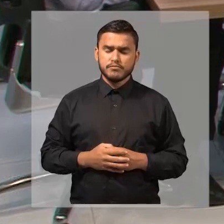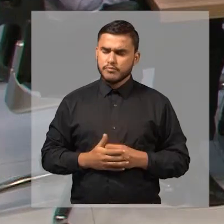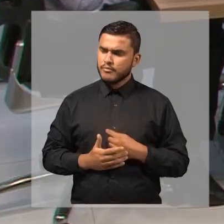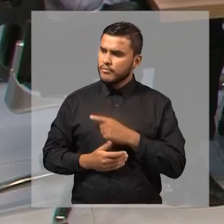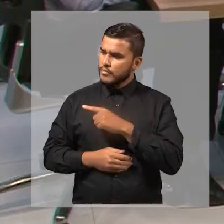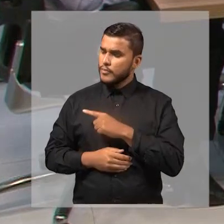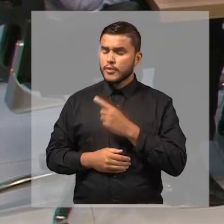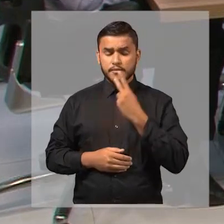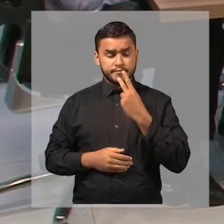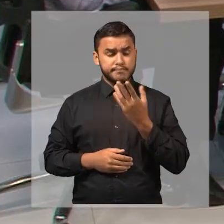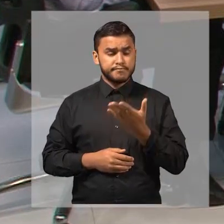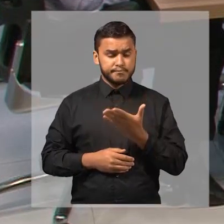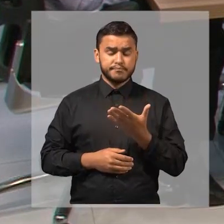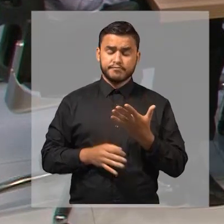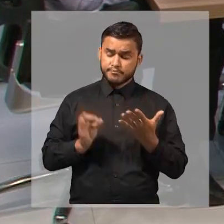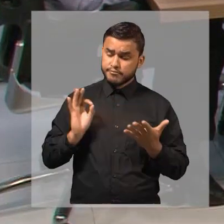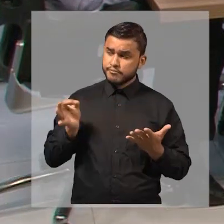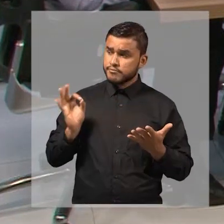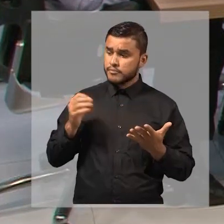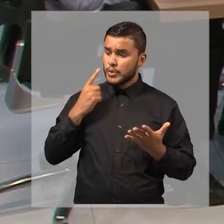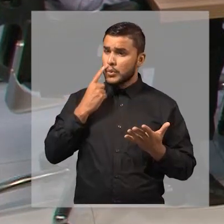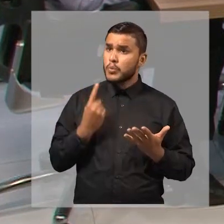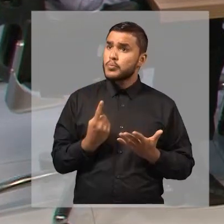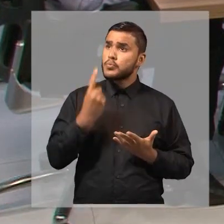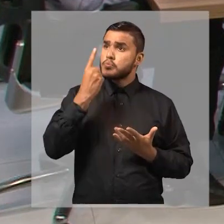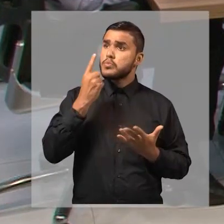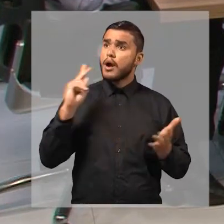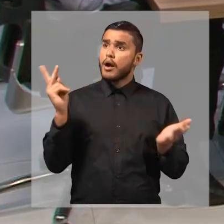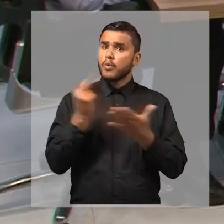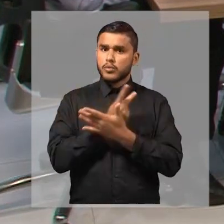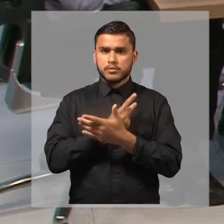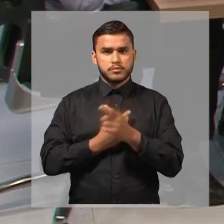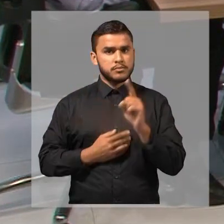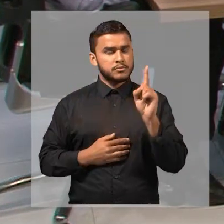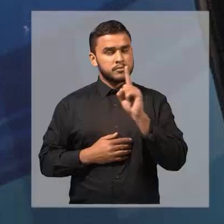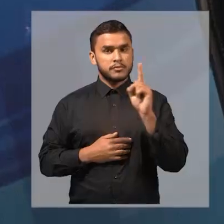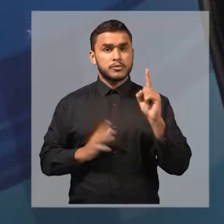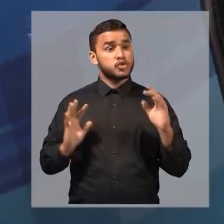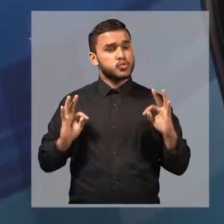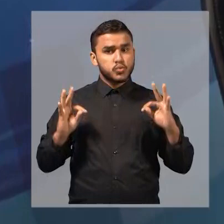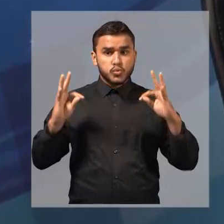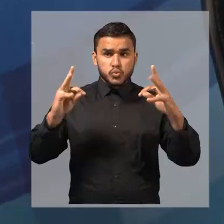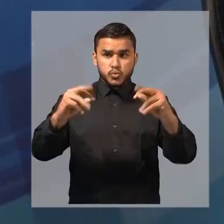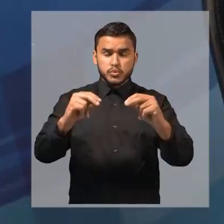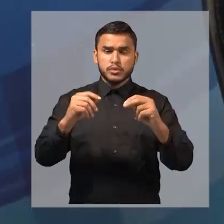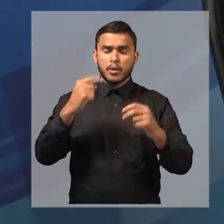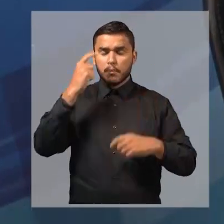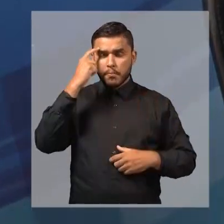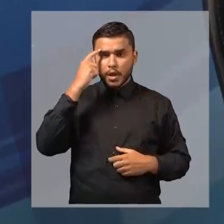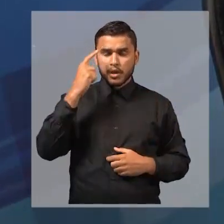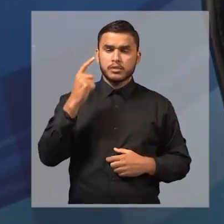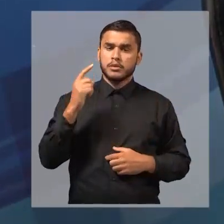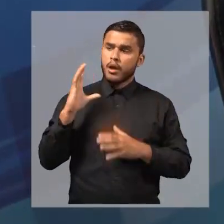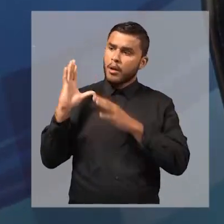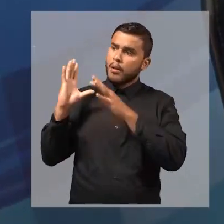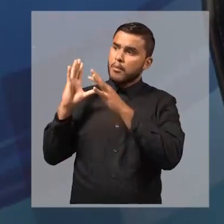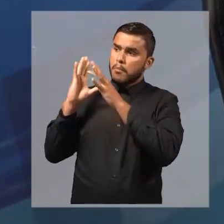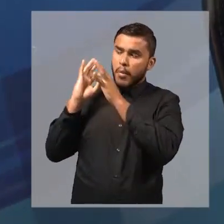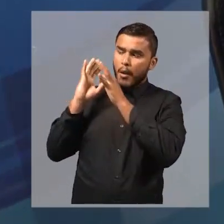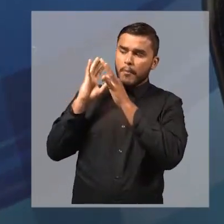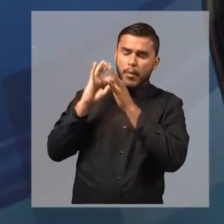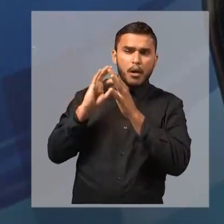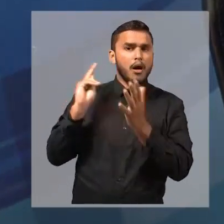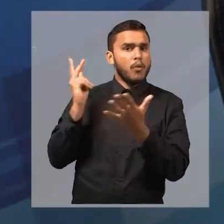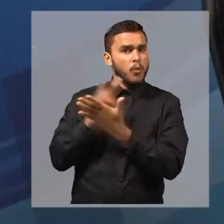pode tratar disso isoladamente. A gente tem que pensar isso nesse contexto, né? A gente vive um contexto em